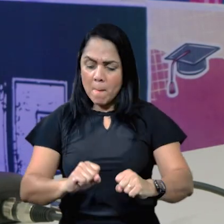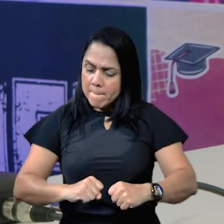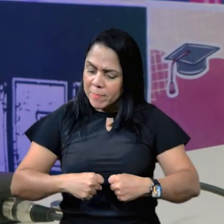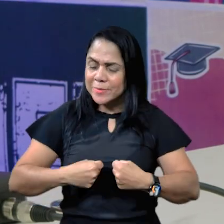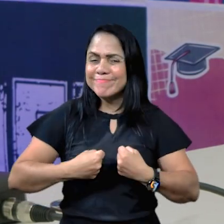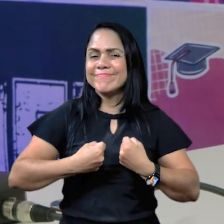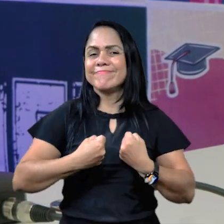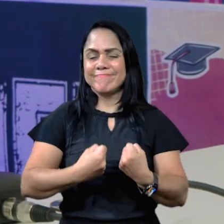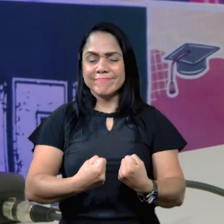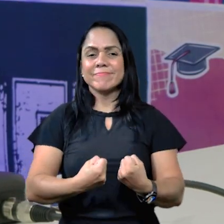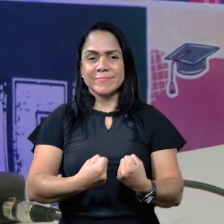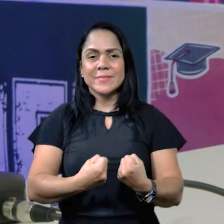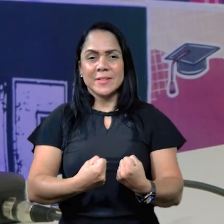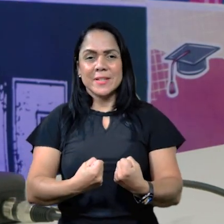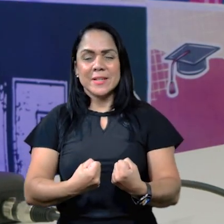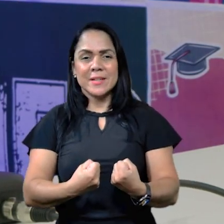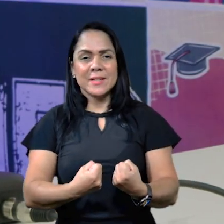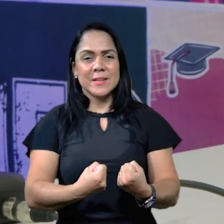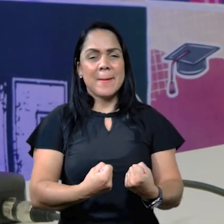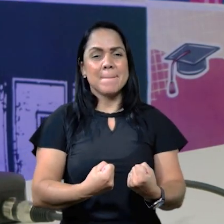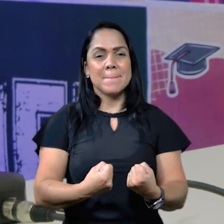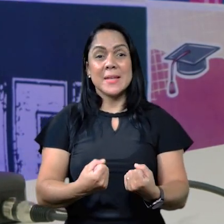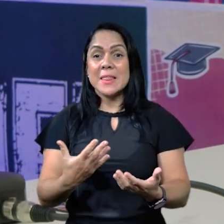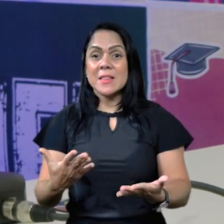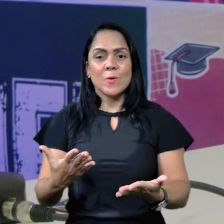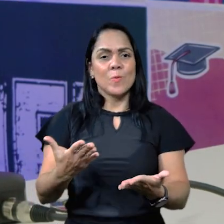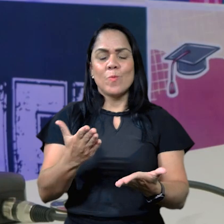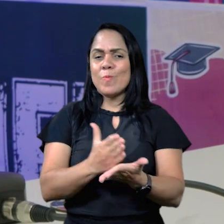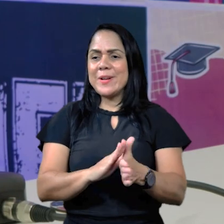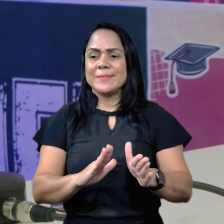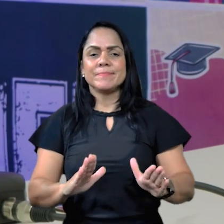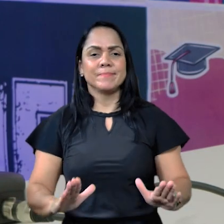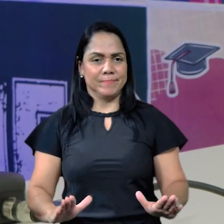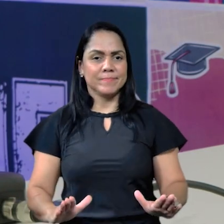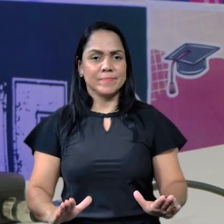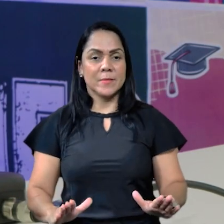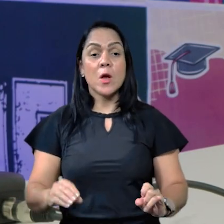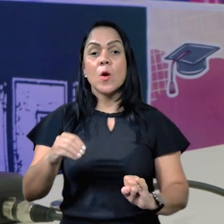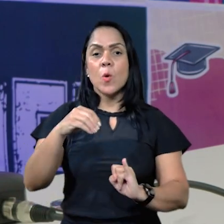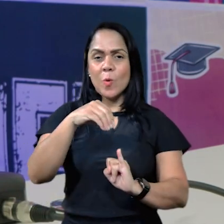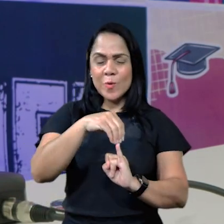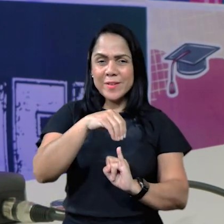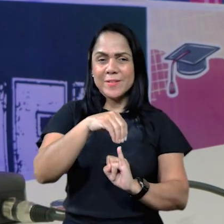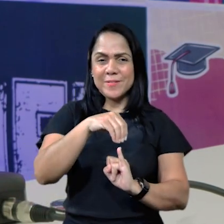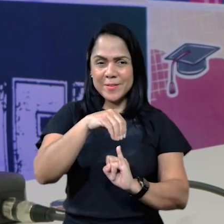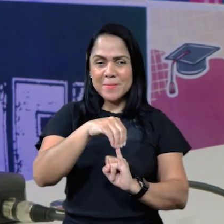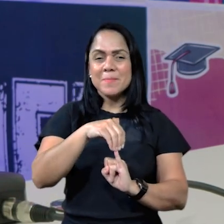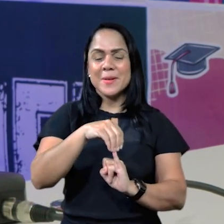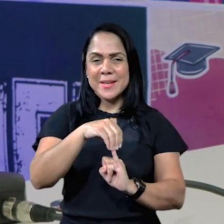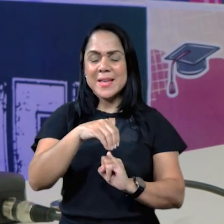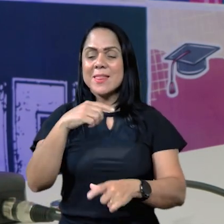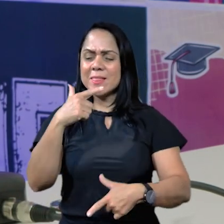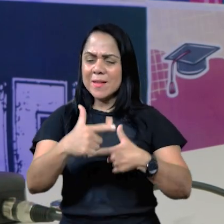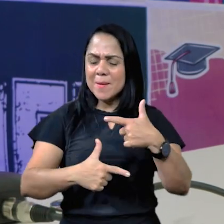grandes e que ainda não estão, assim, finalizadas. sim. Assim, o IFB tem feito um